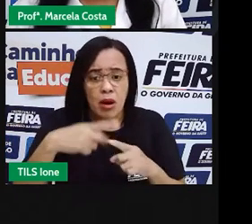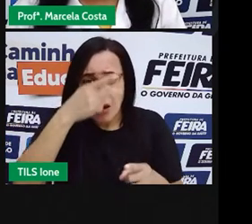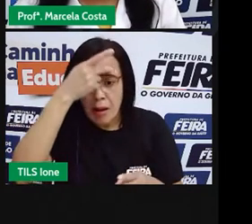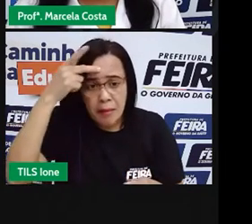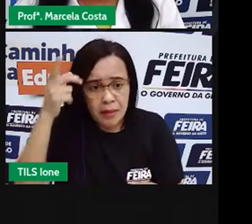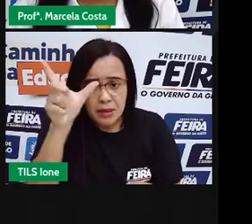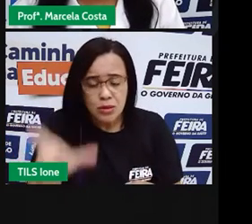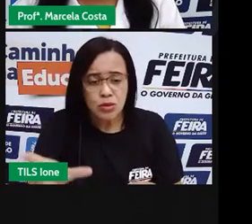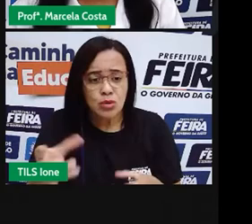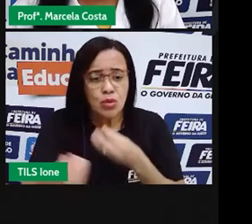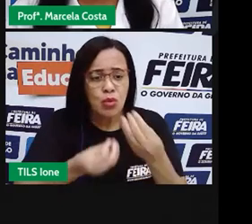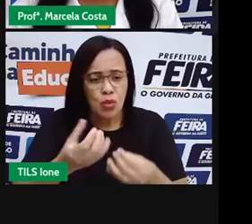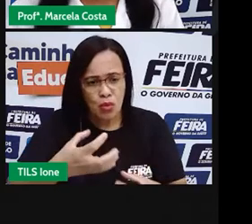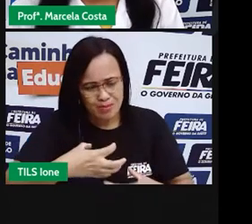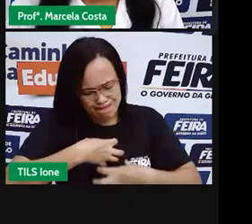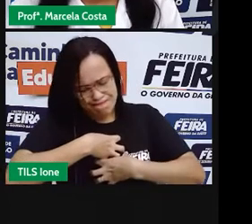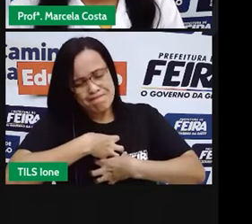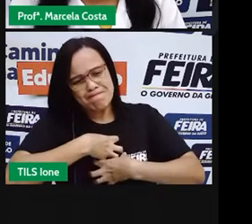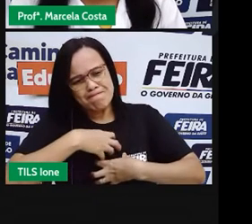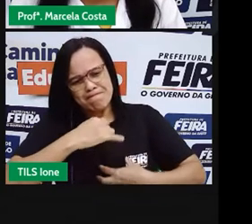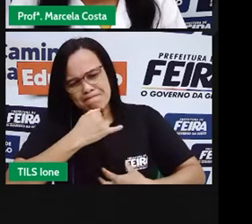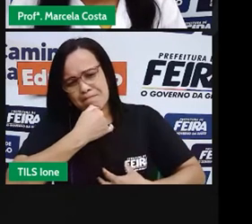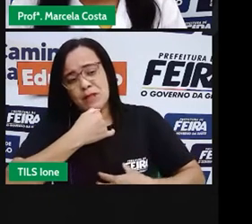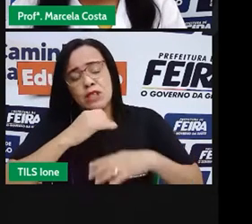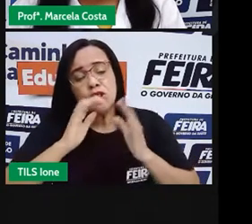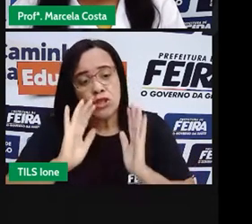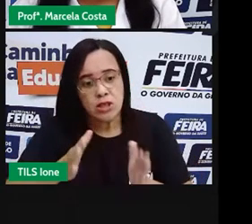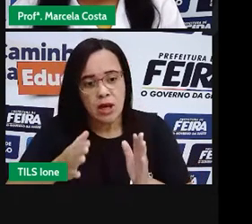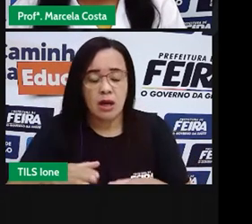desportivas até devia podia